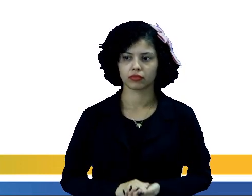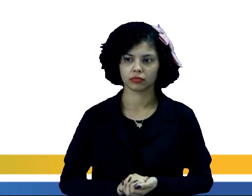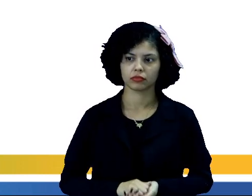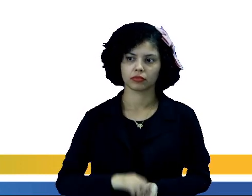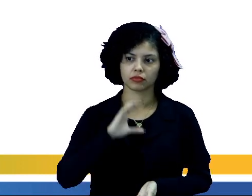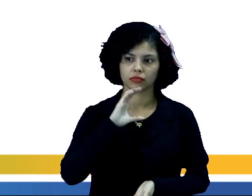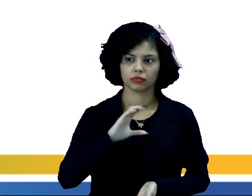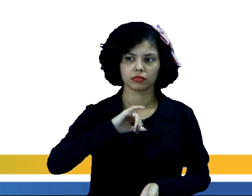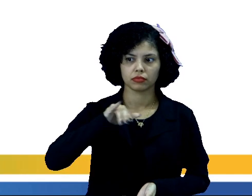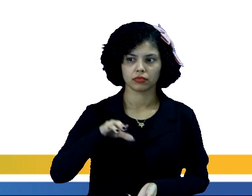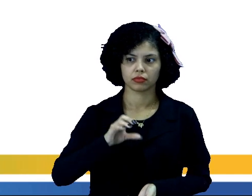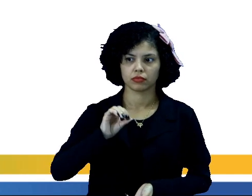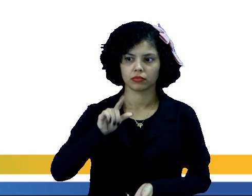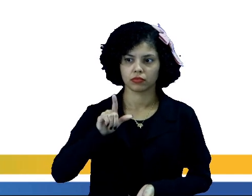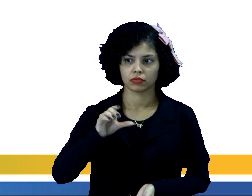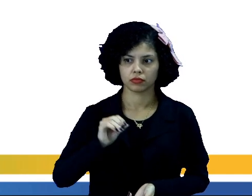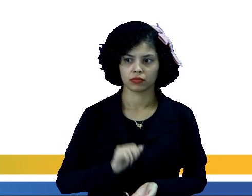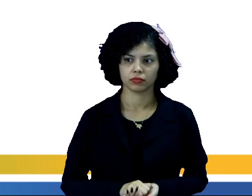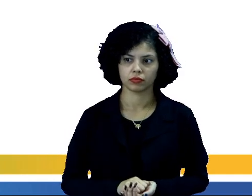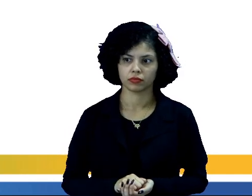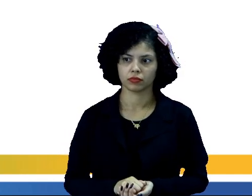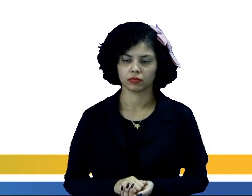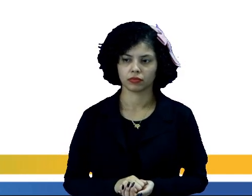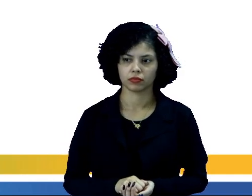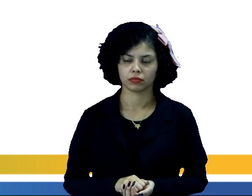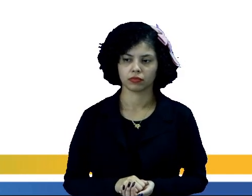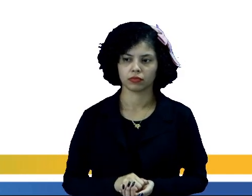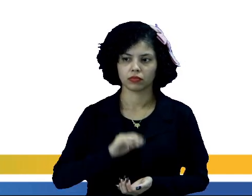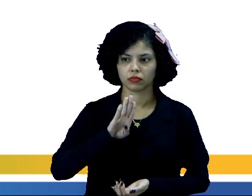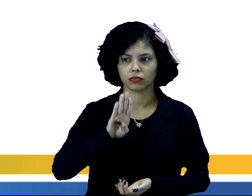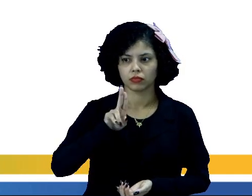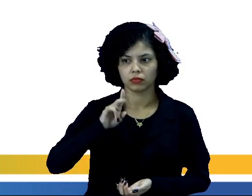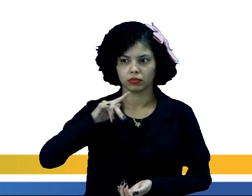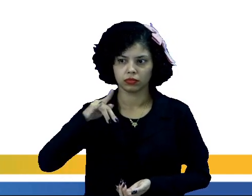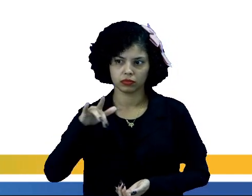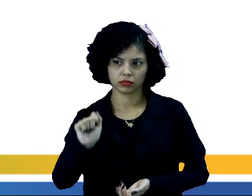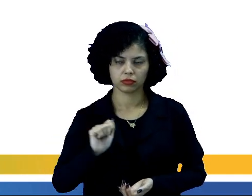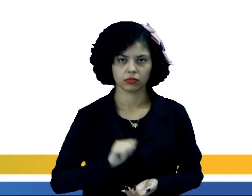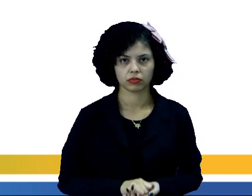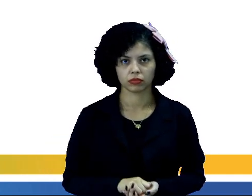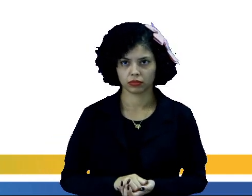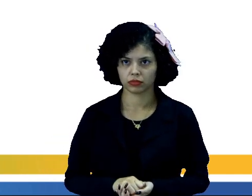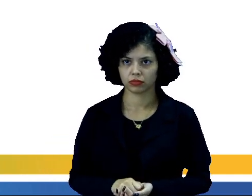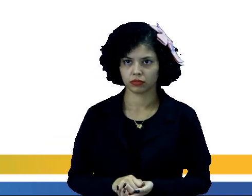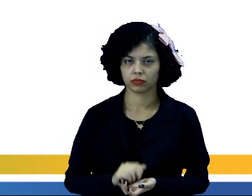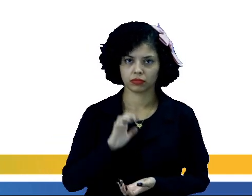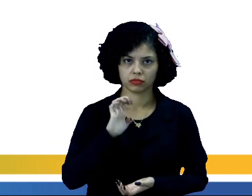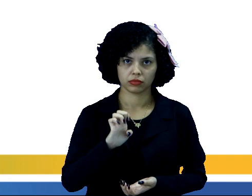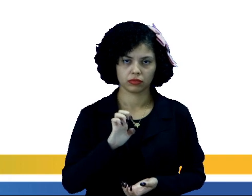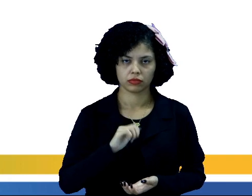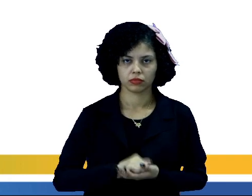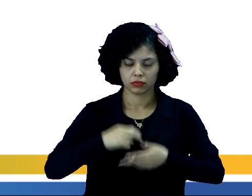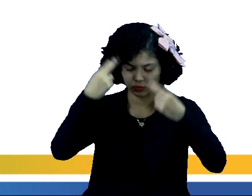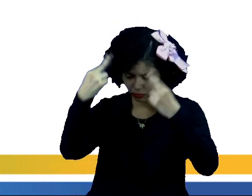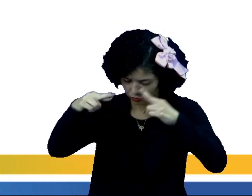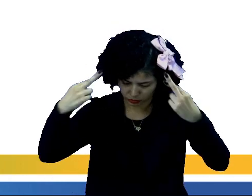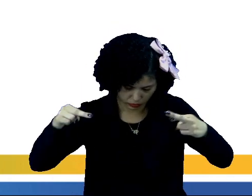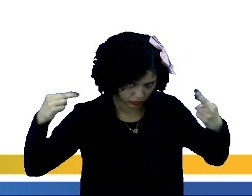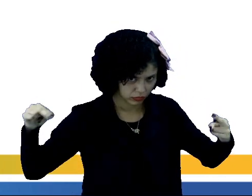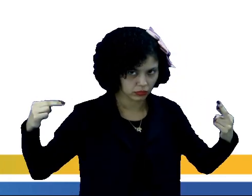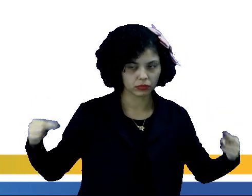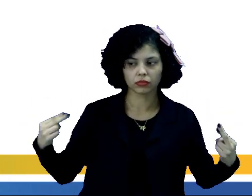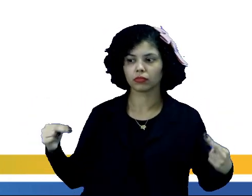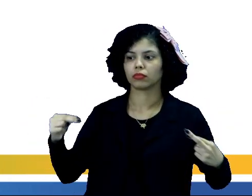capoeira. Alternativa C, o jongo. Alternativa D, umbanda. Ou alternativa E,